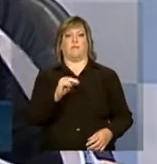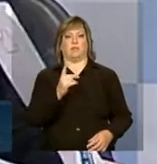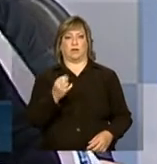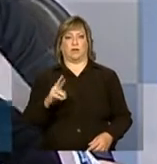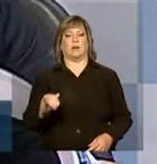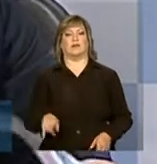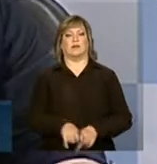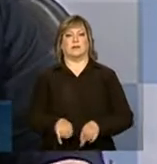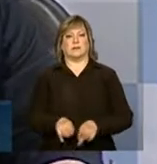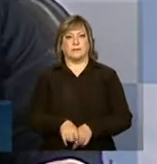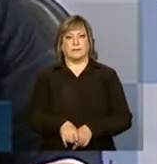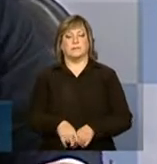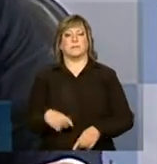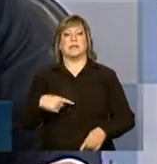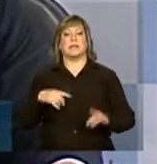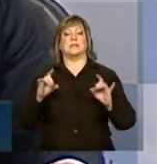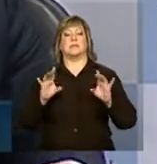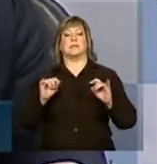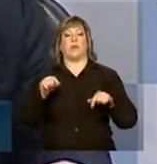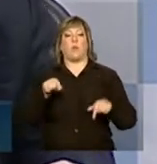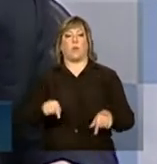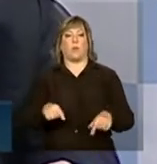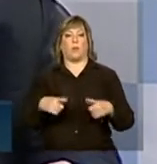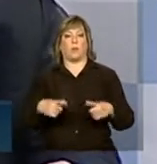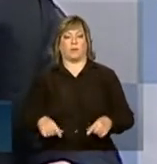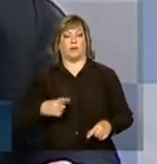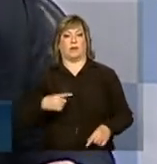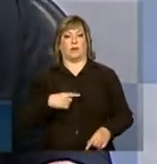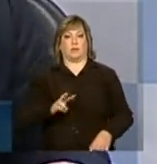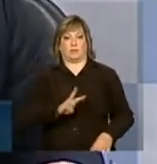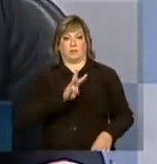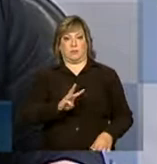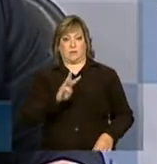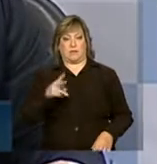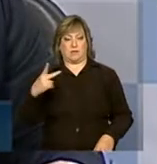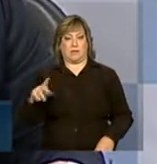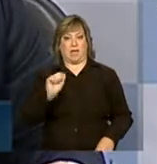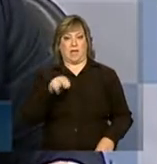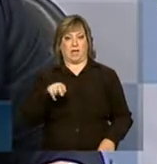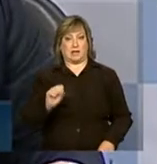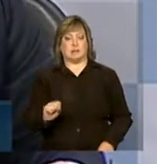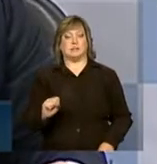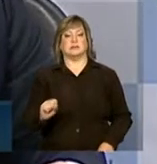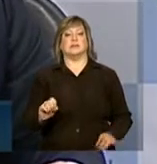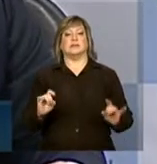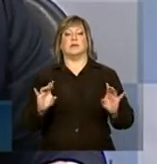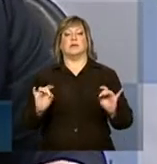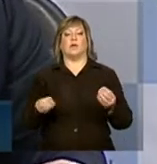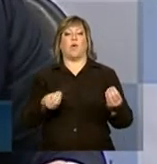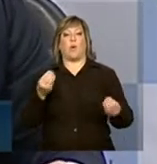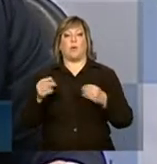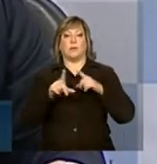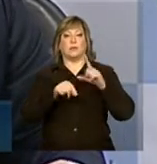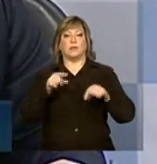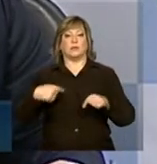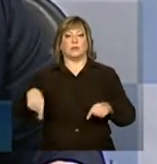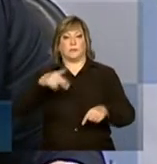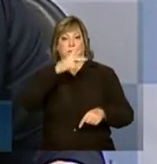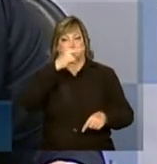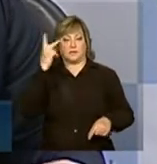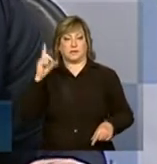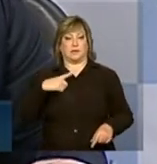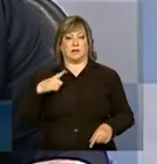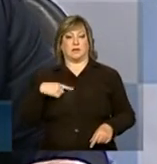criação do espaço da qualidade no portal da ANS para qualificar a escolha dos beneficiários e das empresas